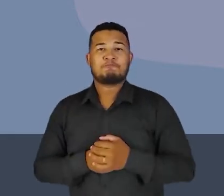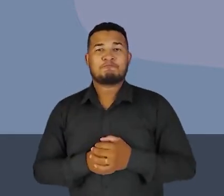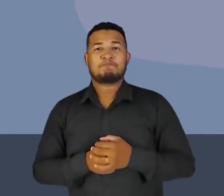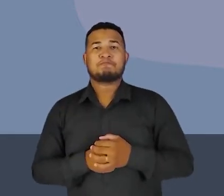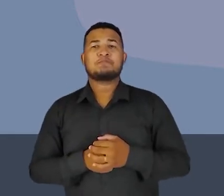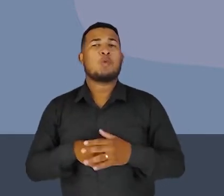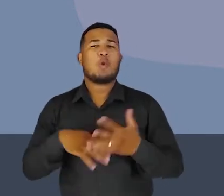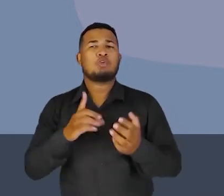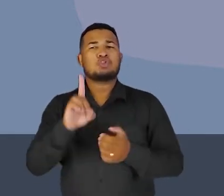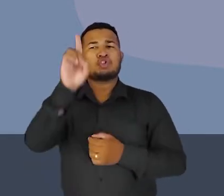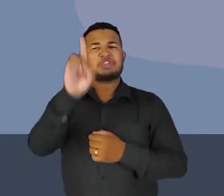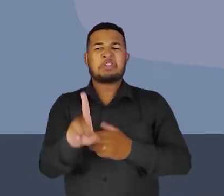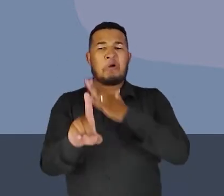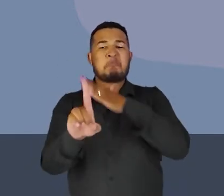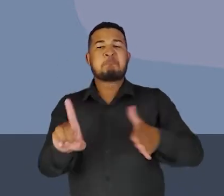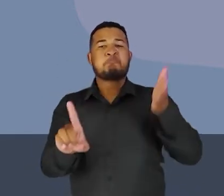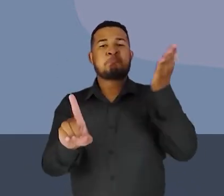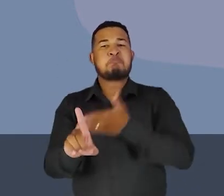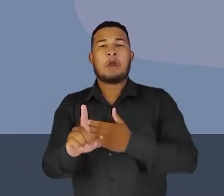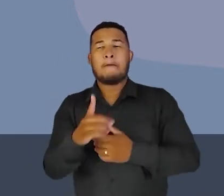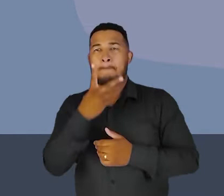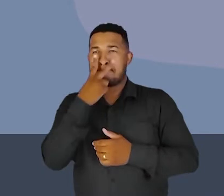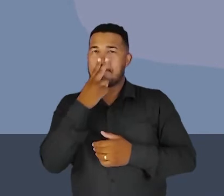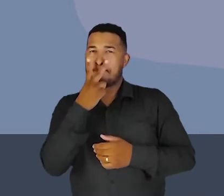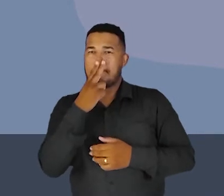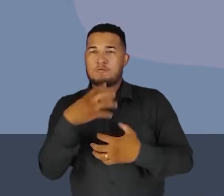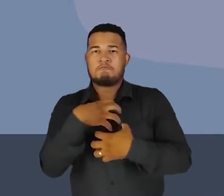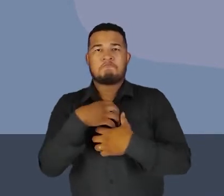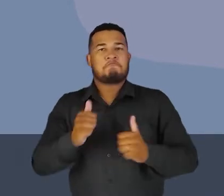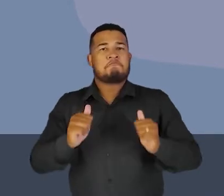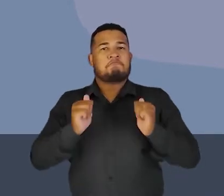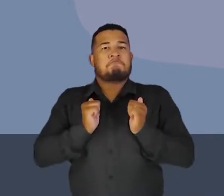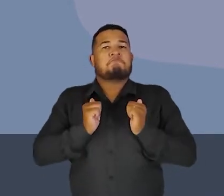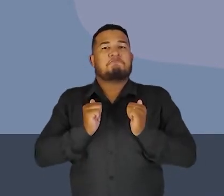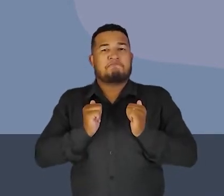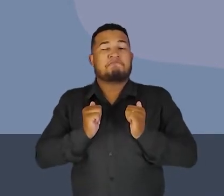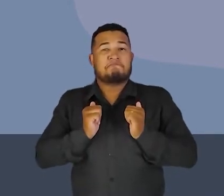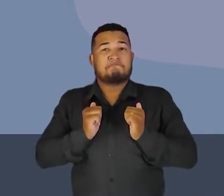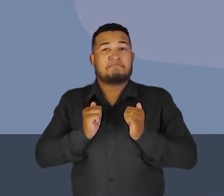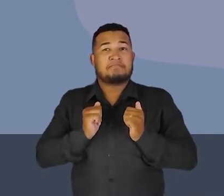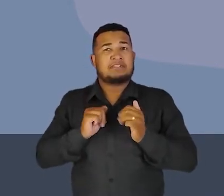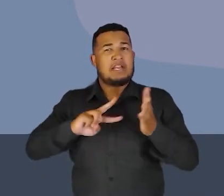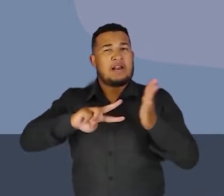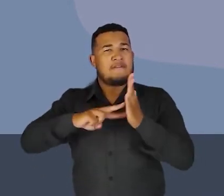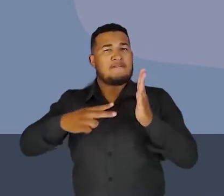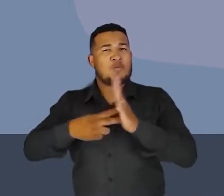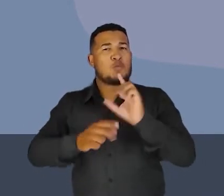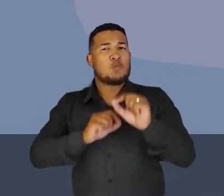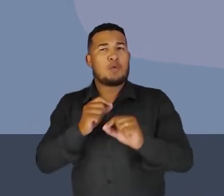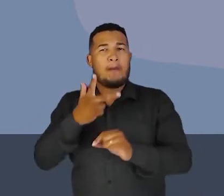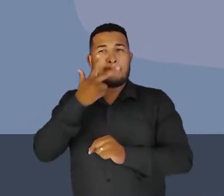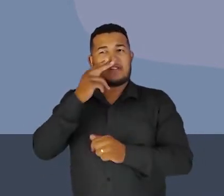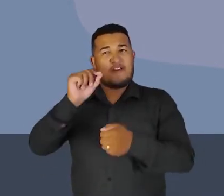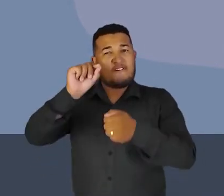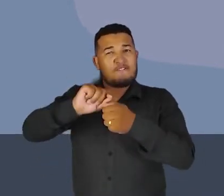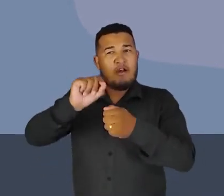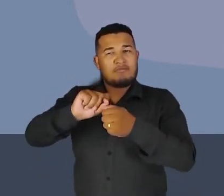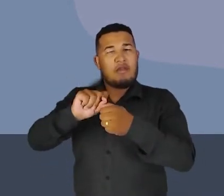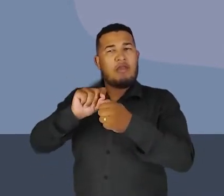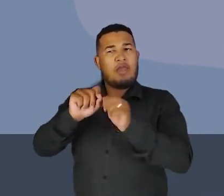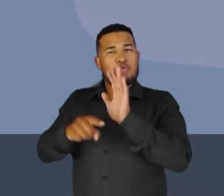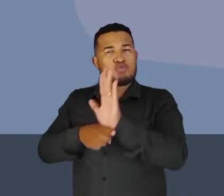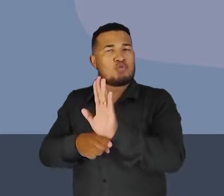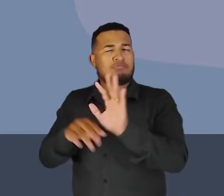Quais direitos estão sendo negligenciados, ou seja, estão sendo desconsiderados